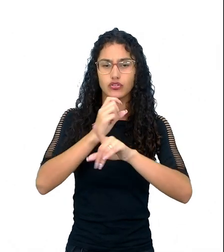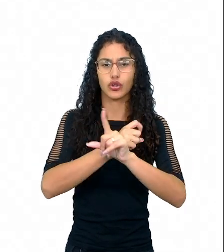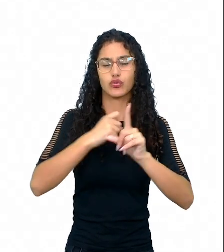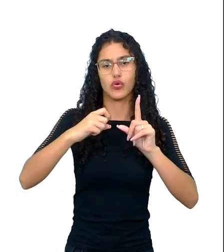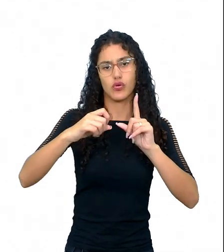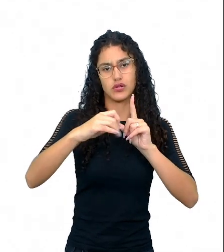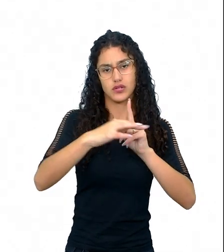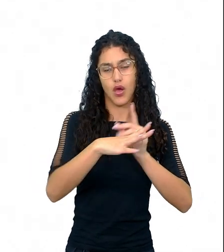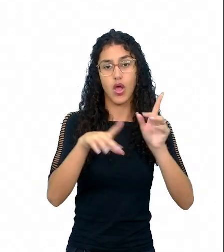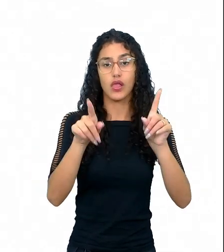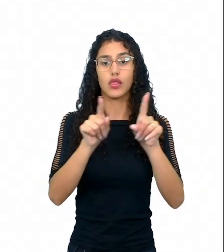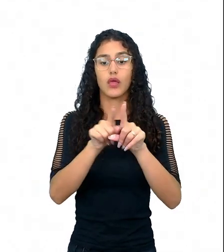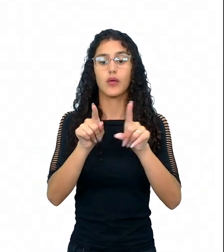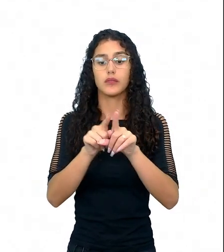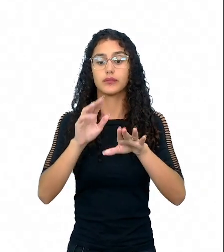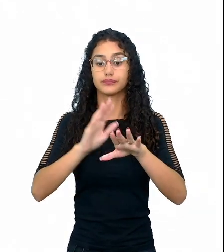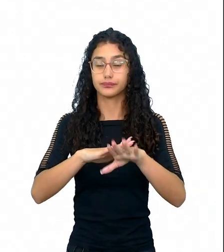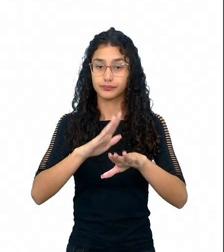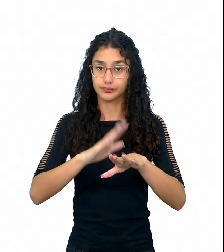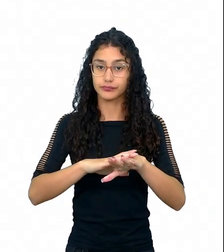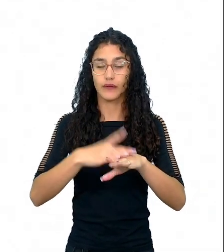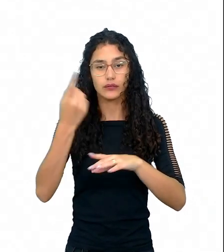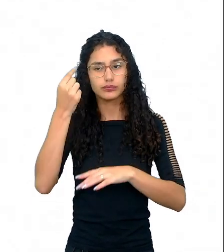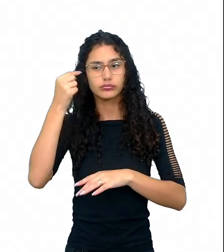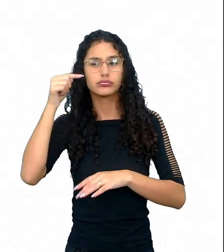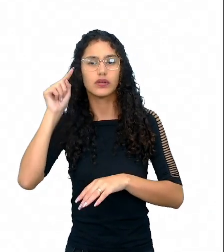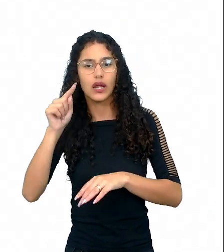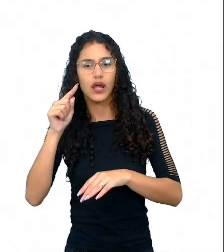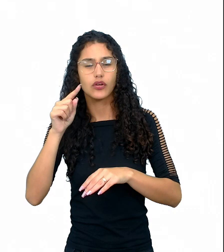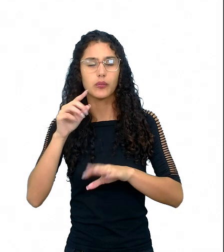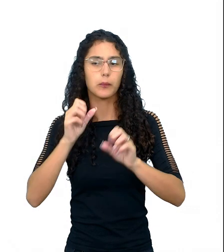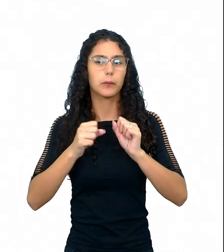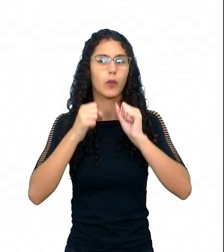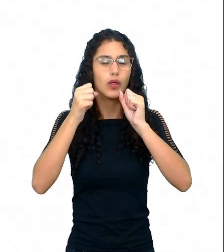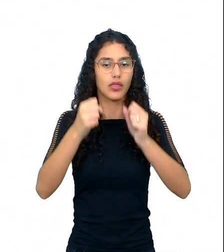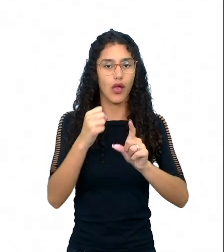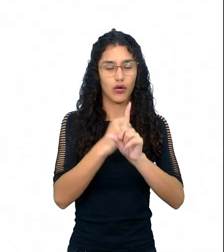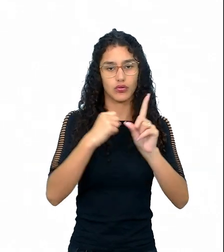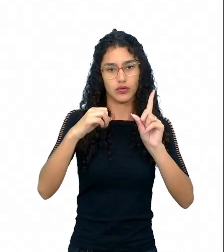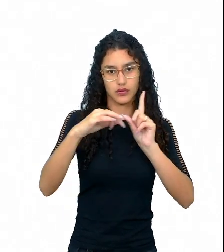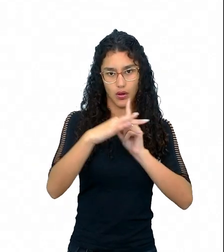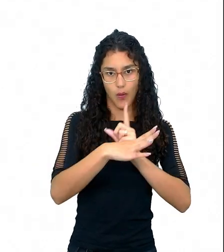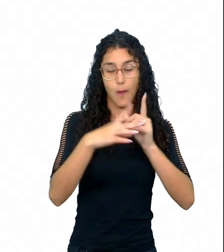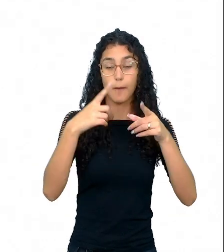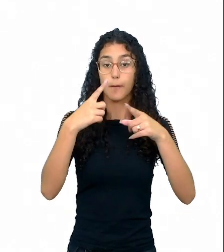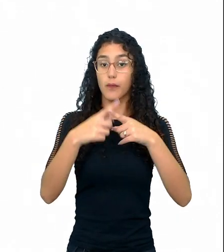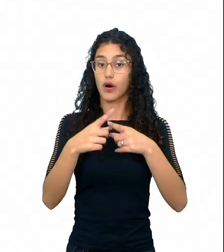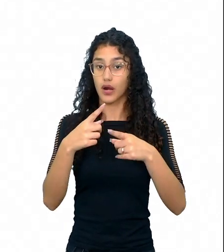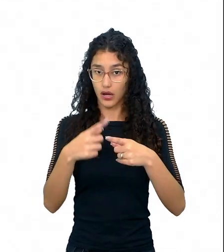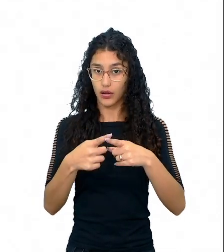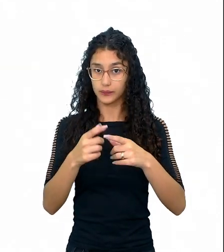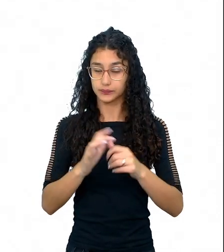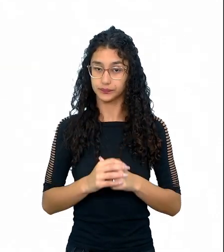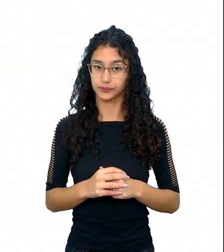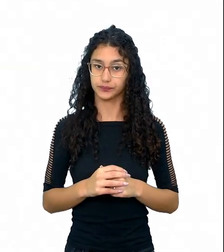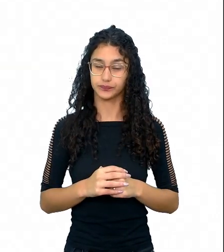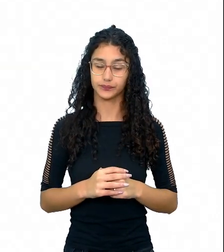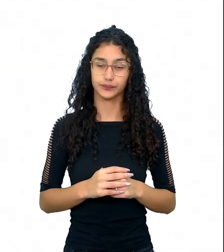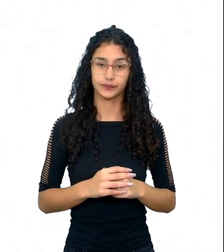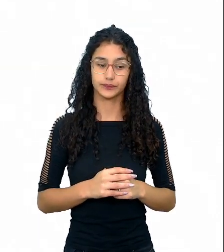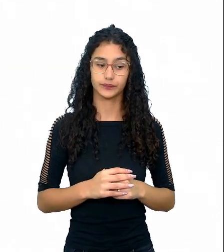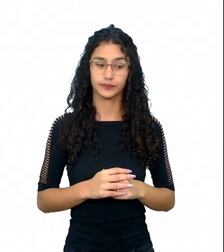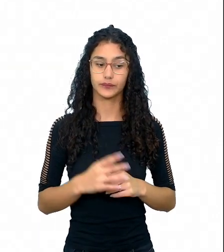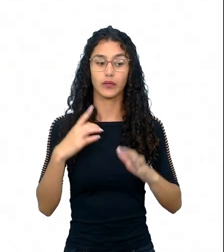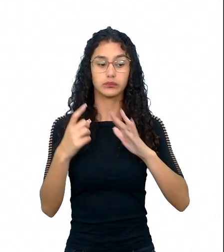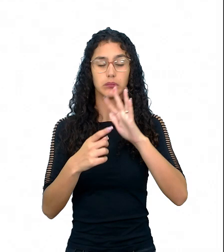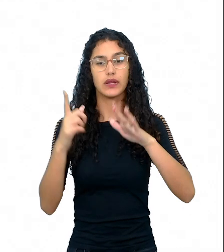social, também se estabelece aí a ideia de poder social, né? porque a questão do